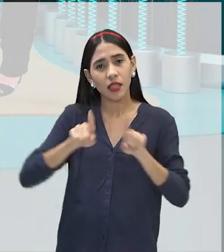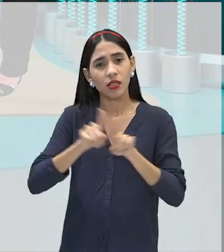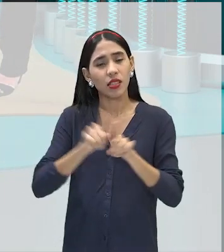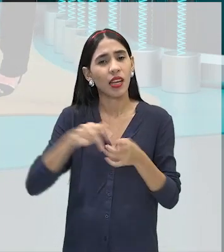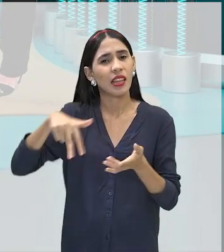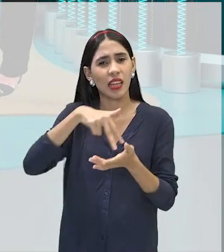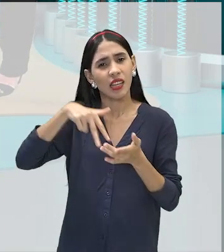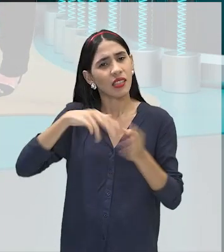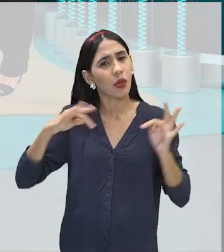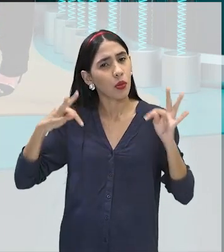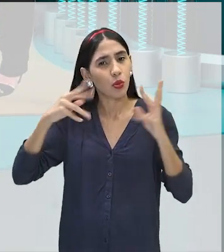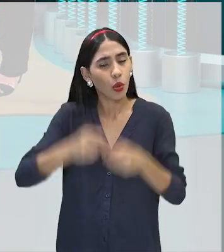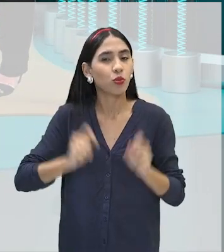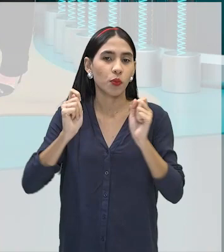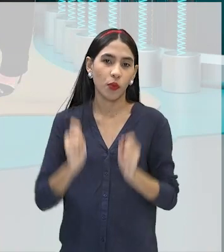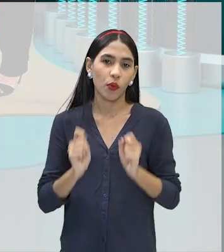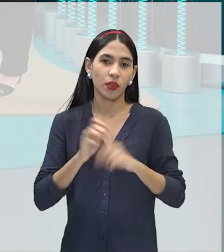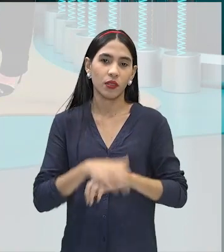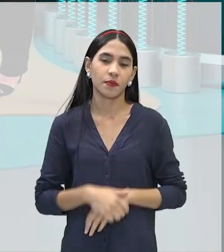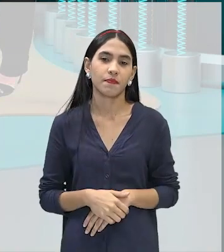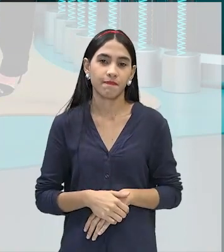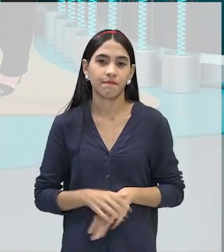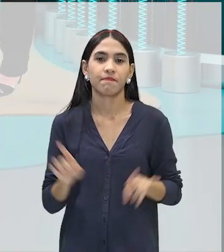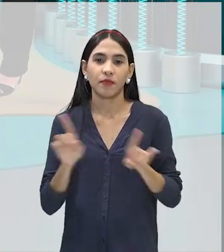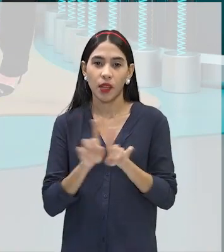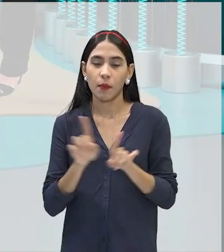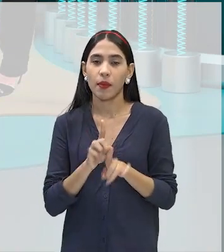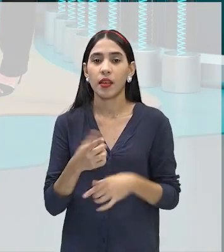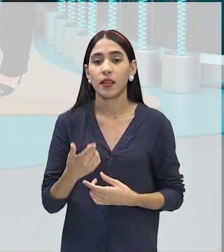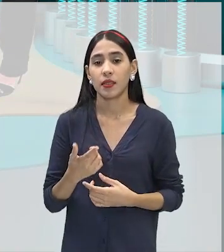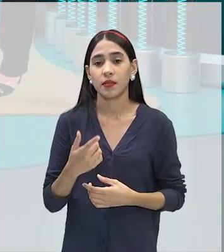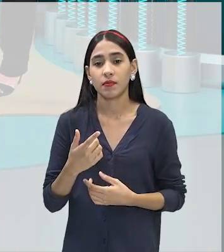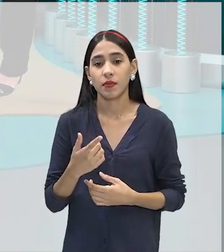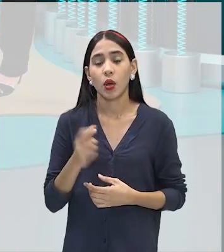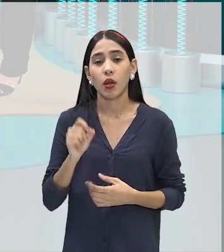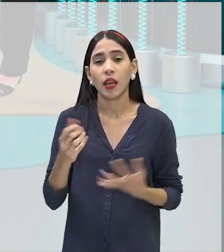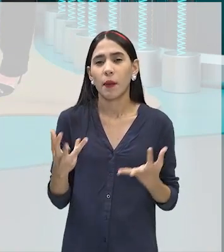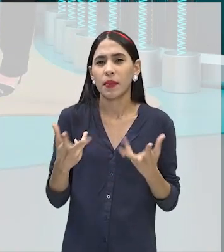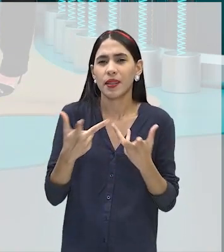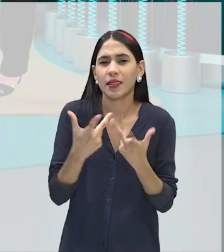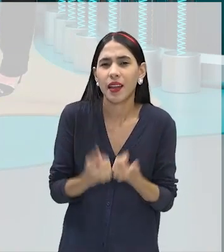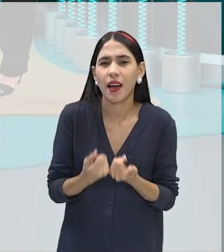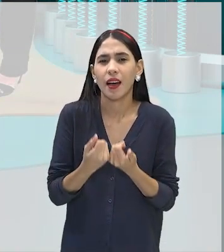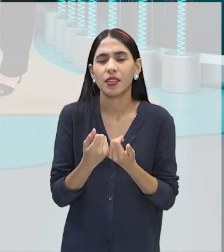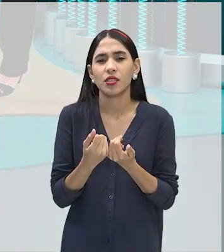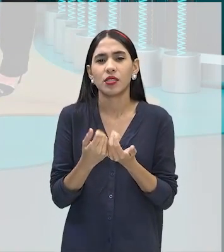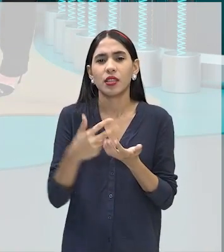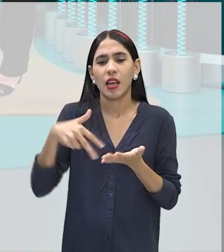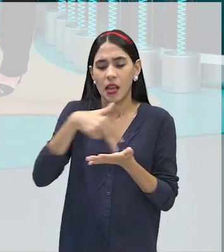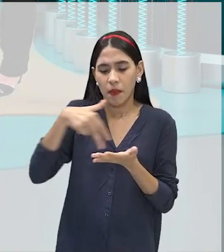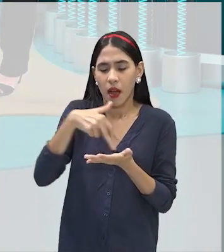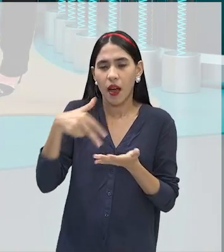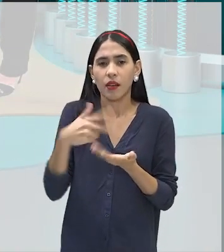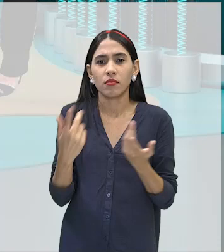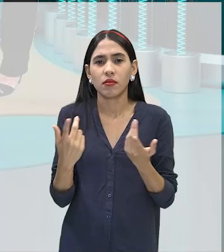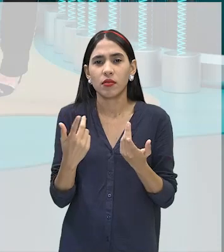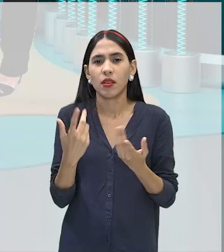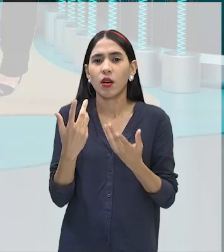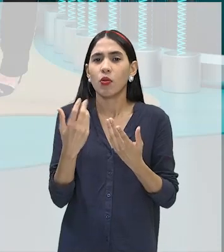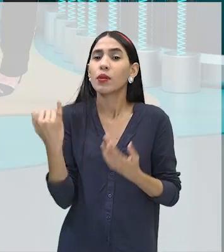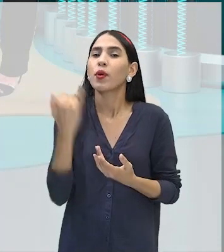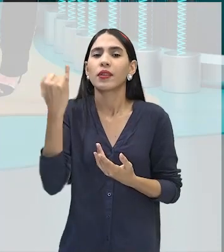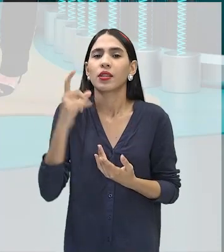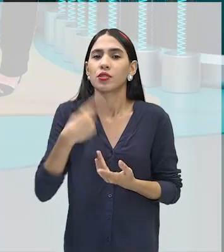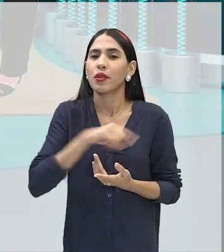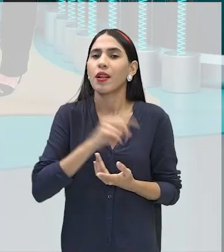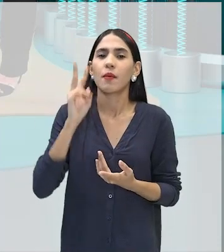todos. E a gente tem um outro lado também. Há quem diga que não tem habilidade, que não tem desenvoltura corporal. O que é importante a